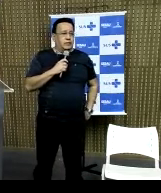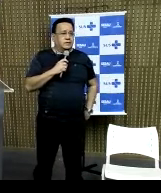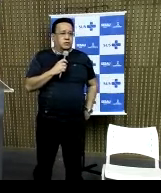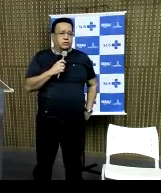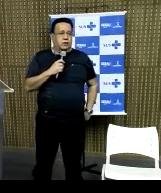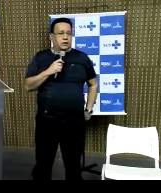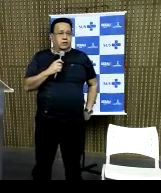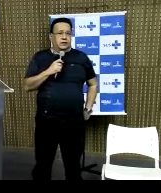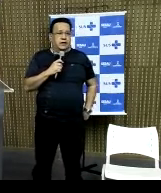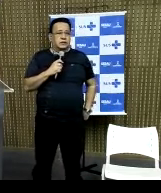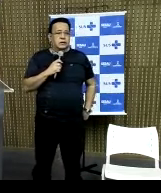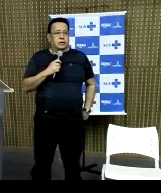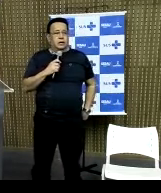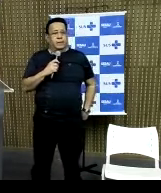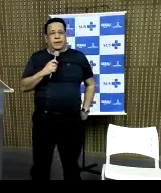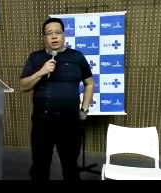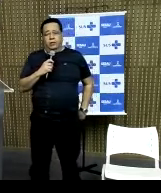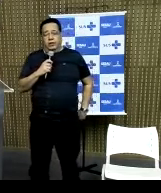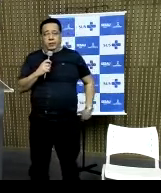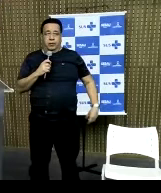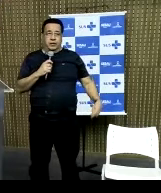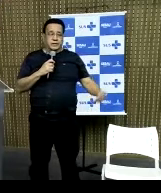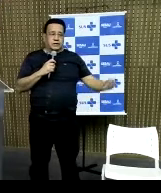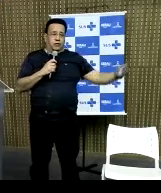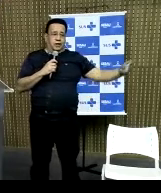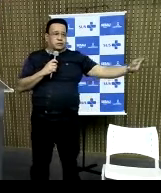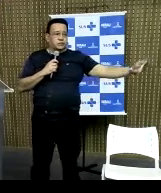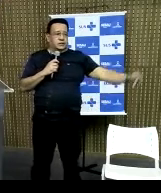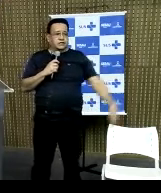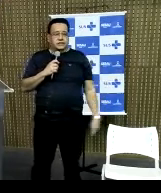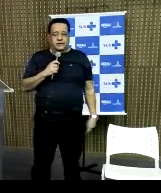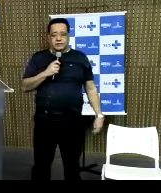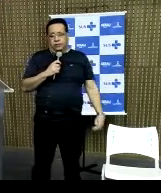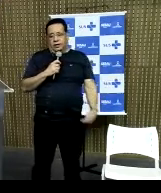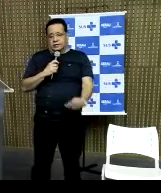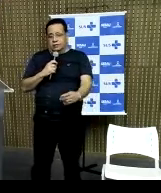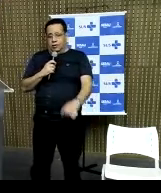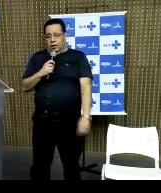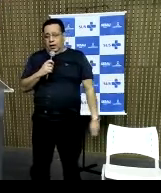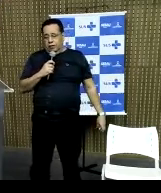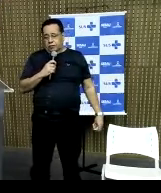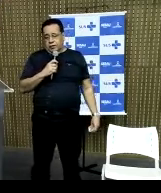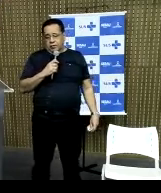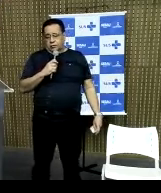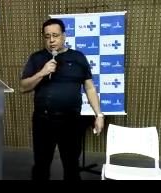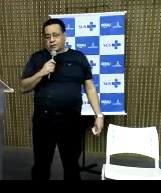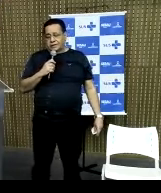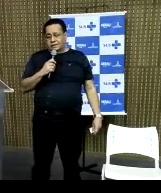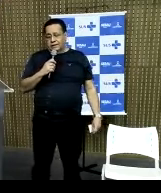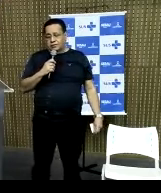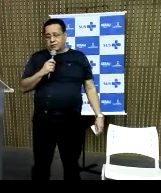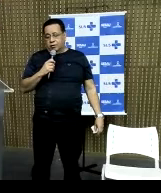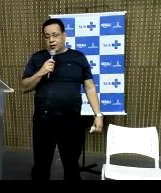um farmacêutico na unidade, né? Porque, pelo menos, para desafogar as outras unidades vizinhas com relação